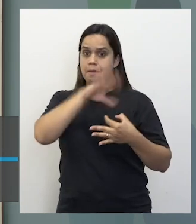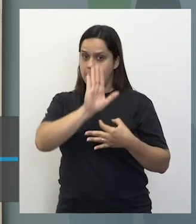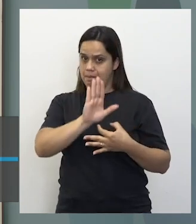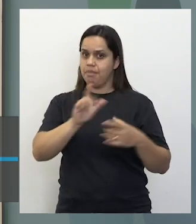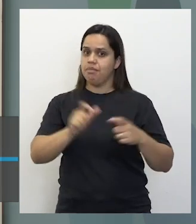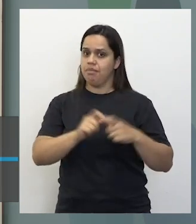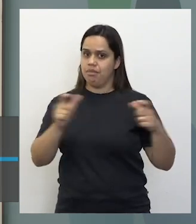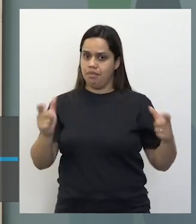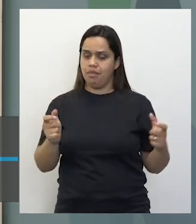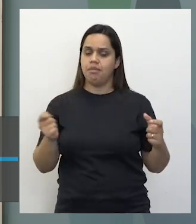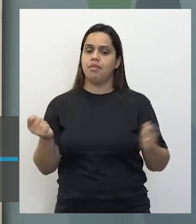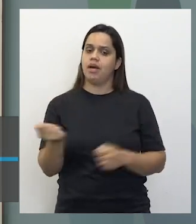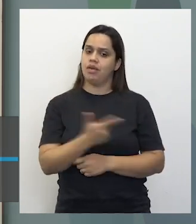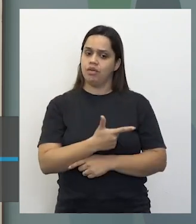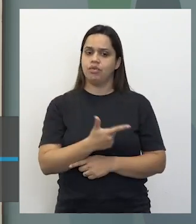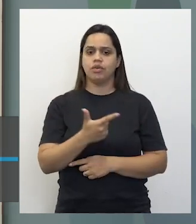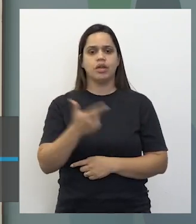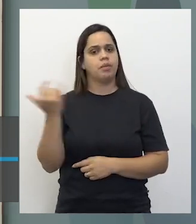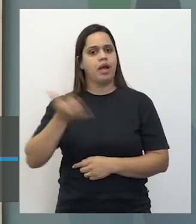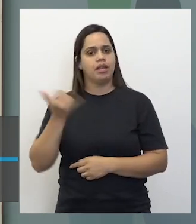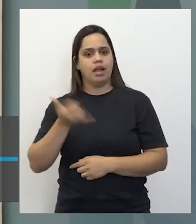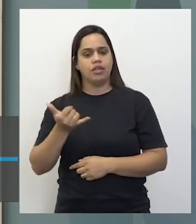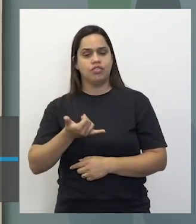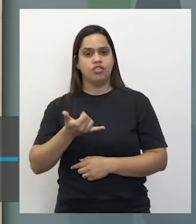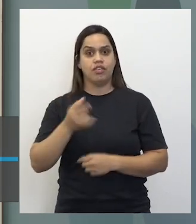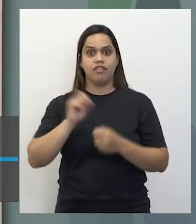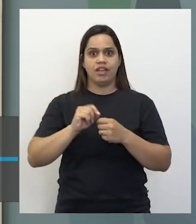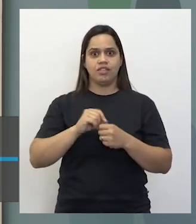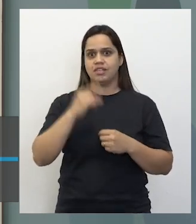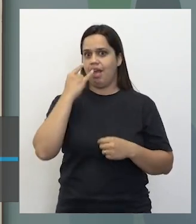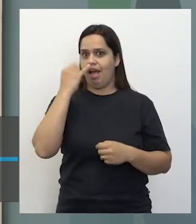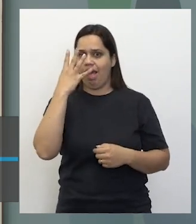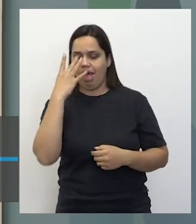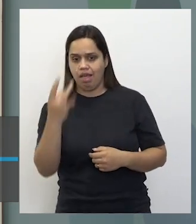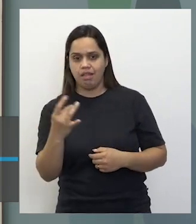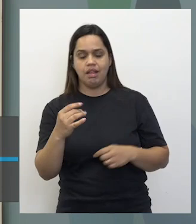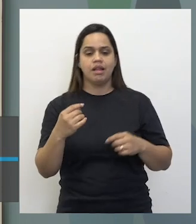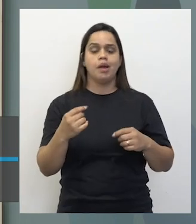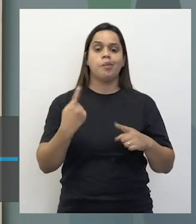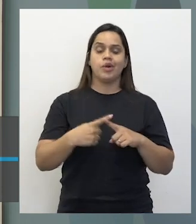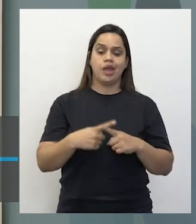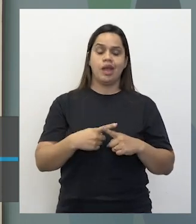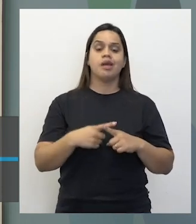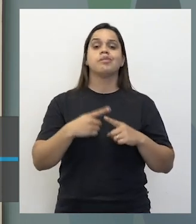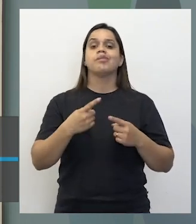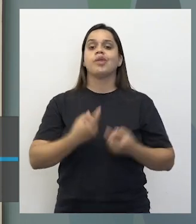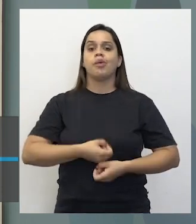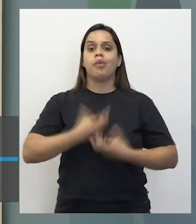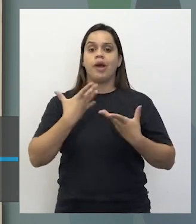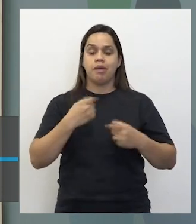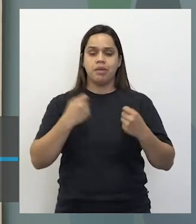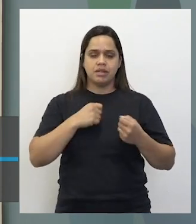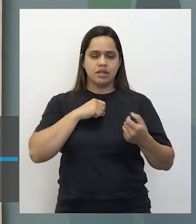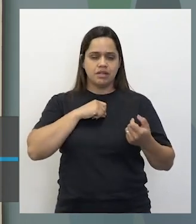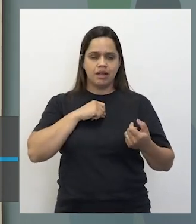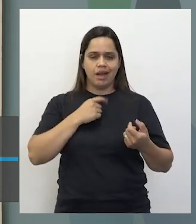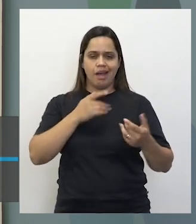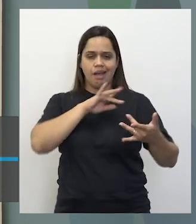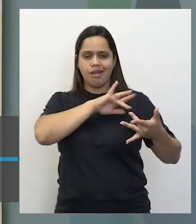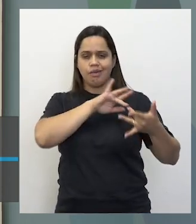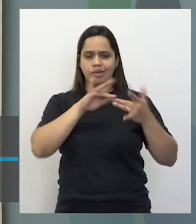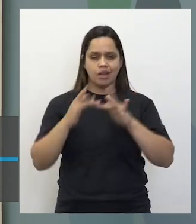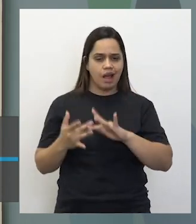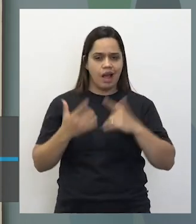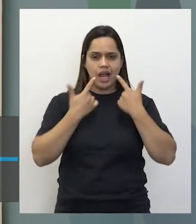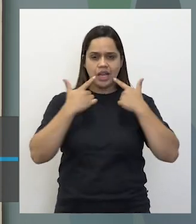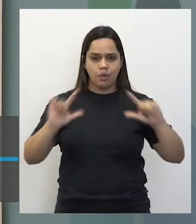maior do que, às vezes, uma narrativa que te puxa, né? O poema você tem que se conectar, a coisa não está ali na cara, a linguagem não está